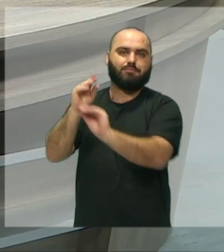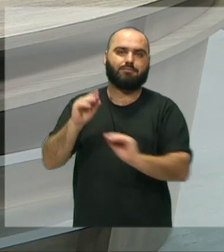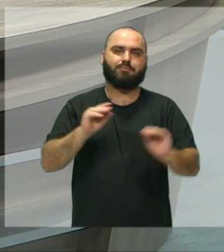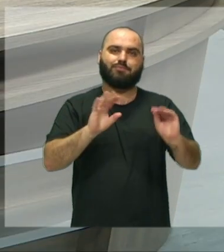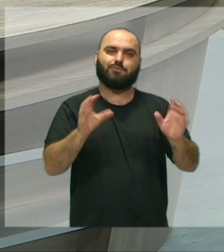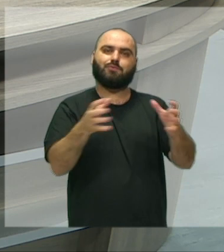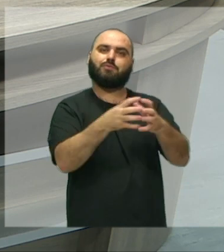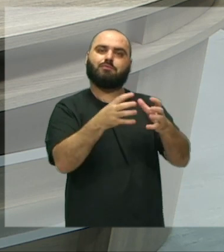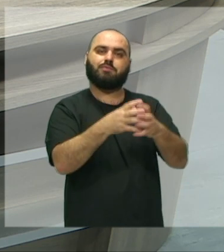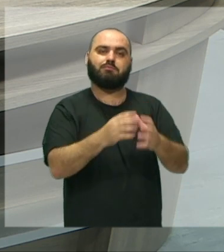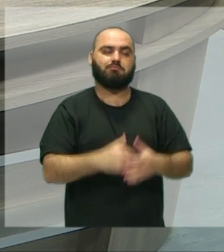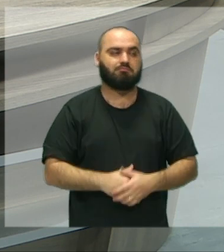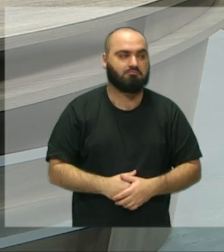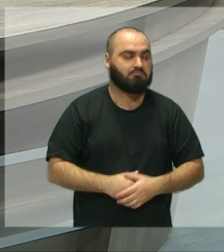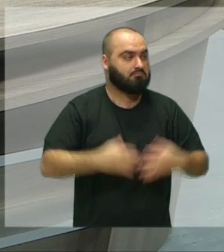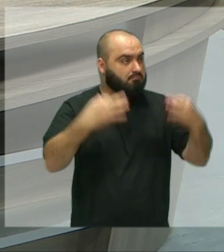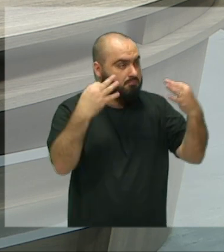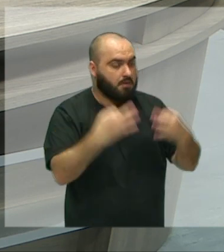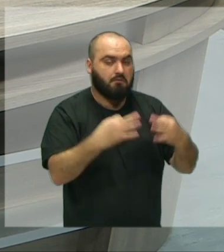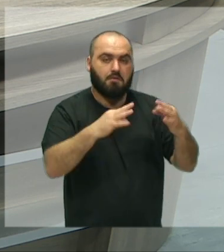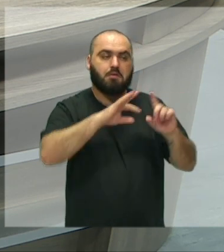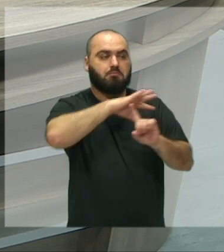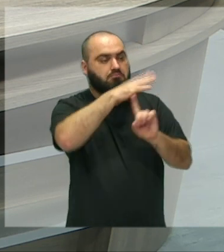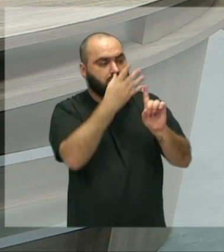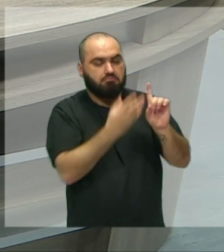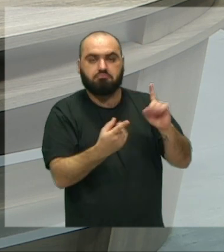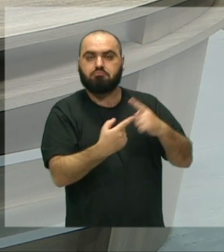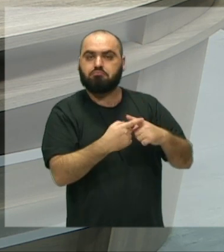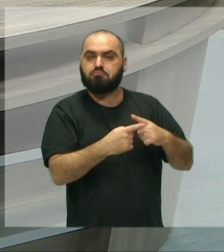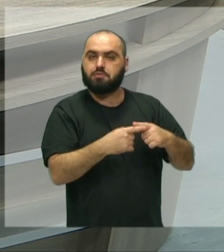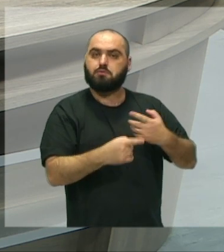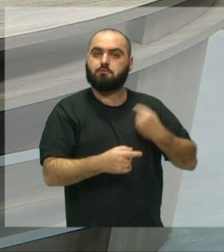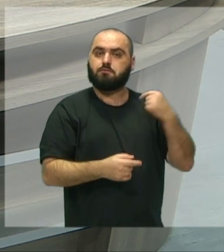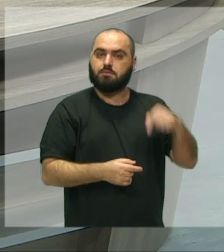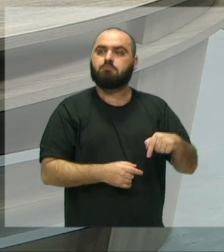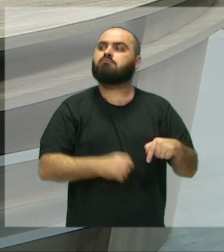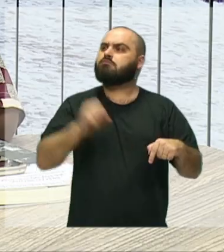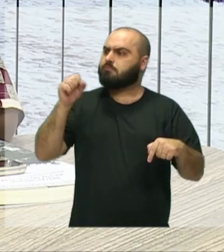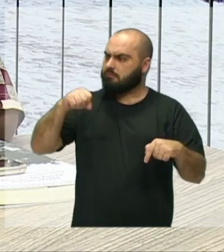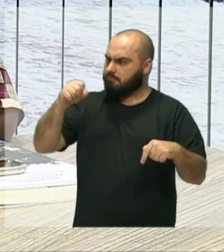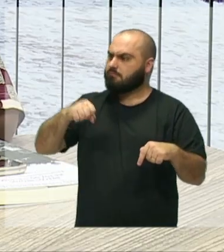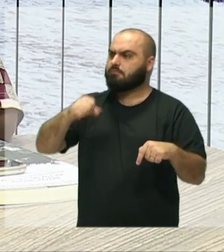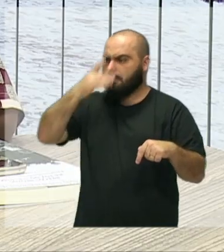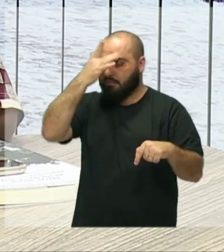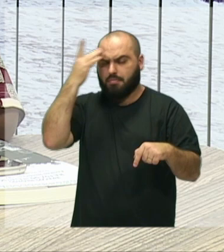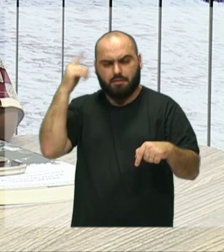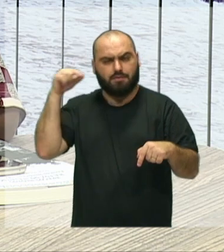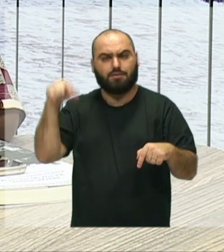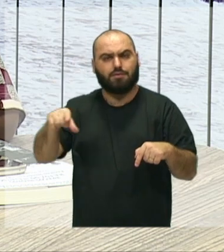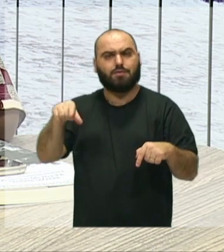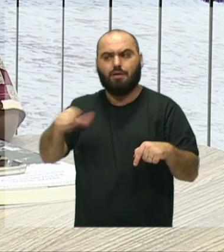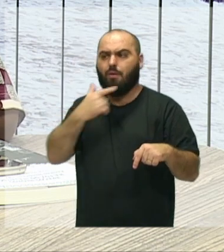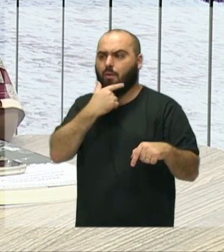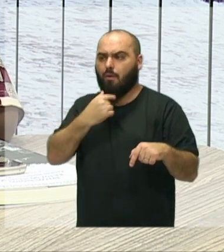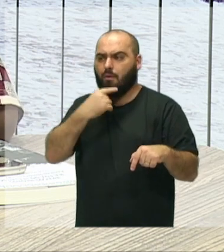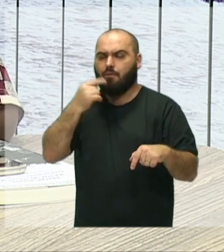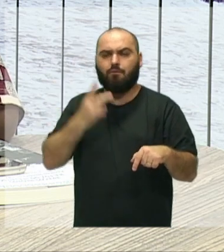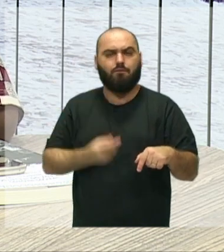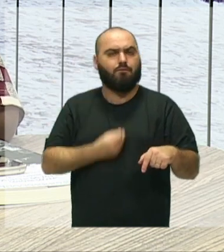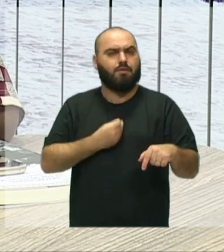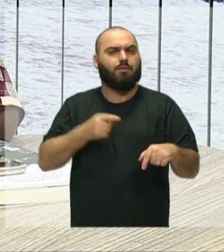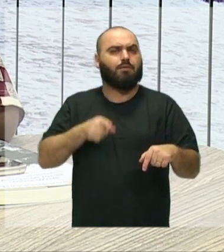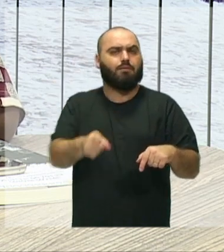contas, ele era daqui, começou o movimento. E era aquele senhor mesmo que estava ali, contando a história de